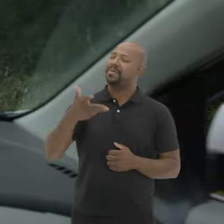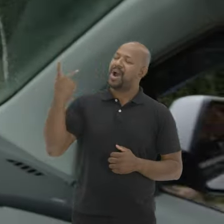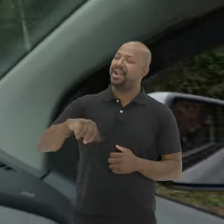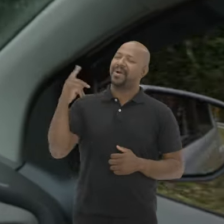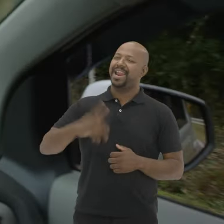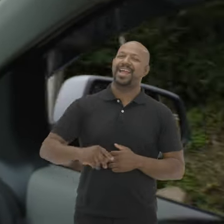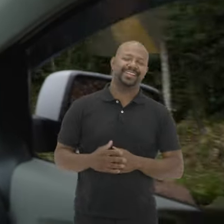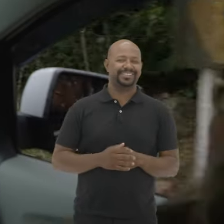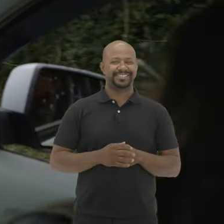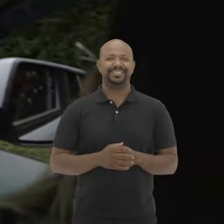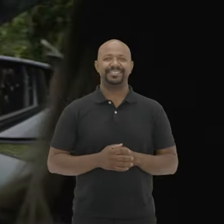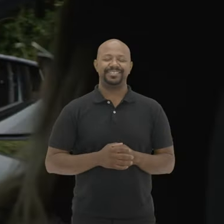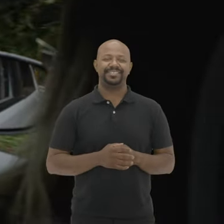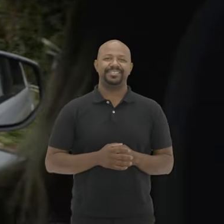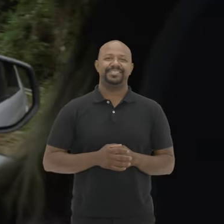Bora, bora!